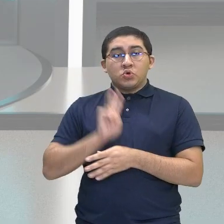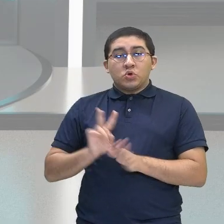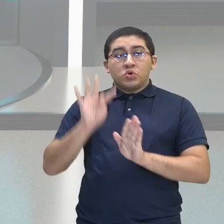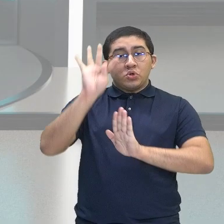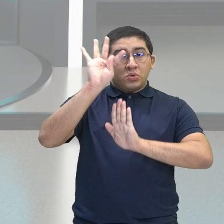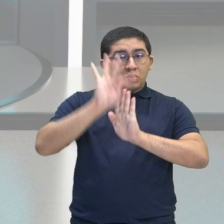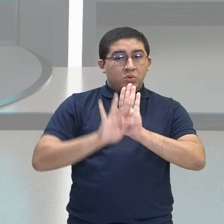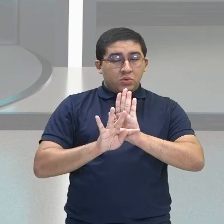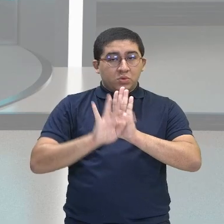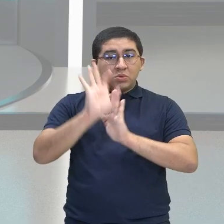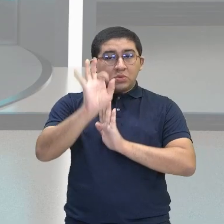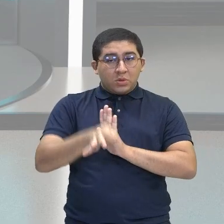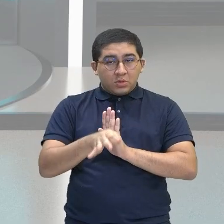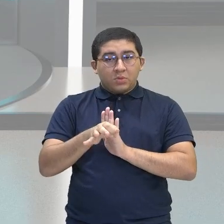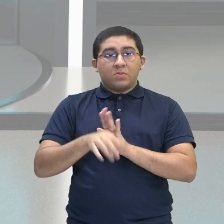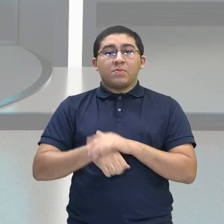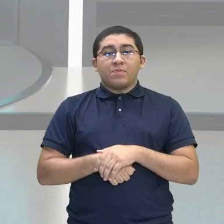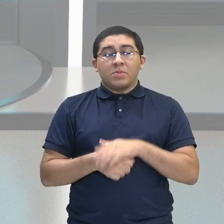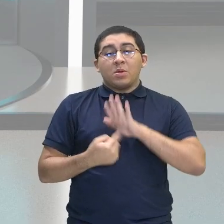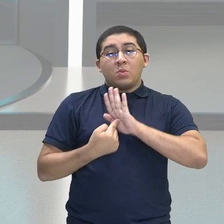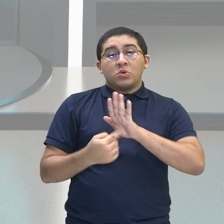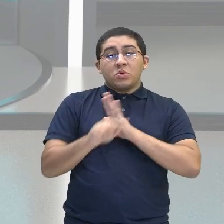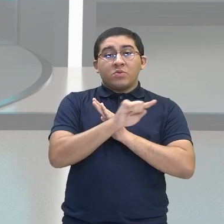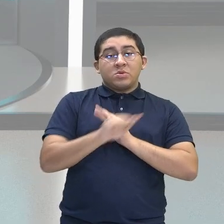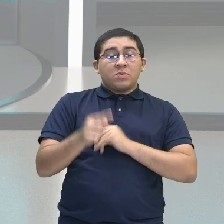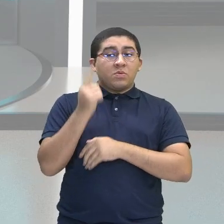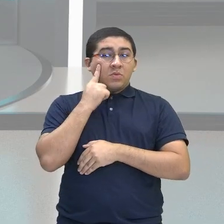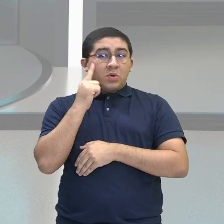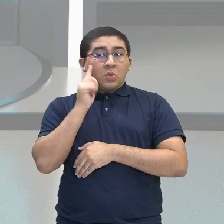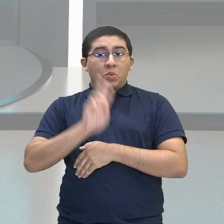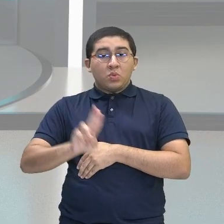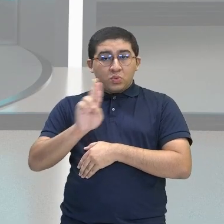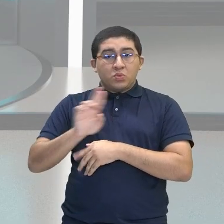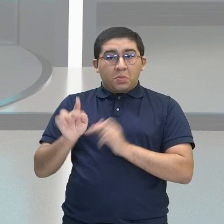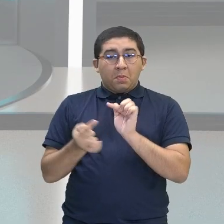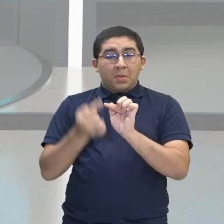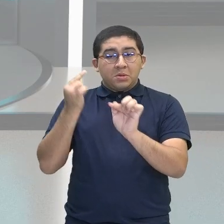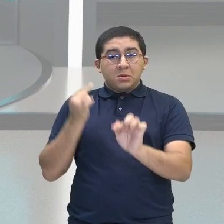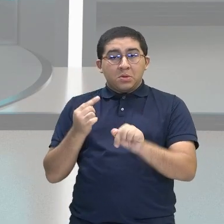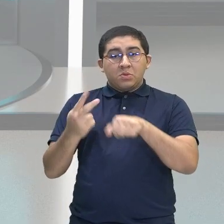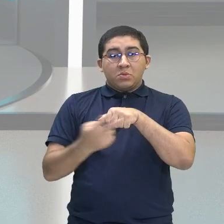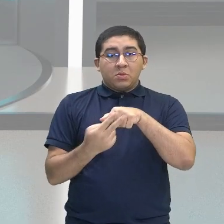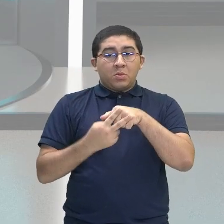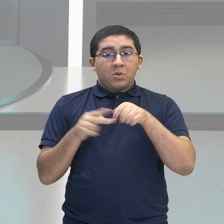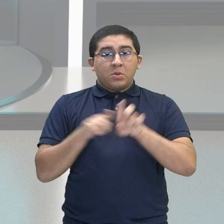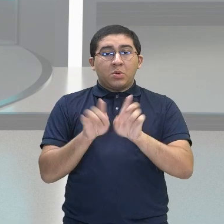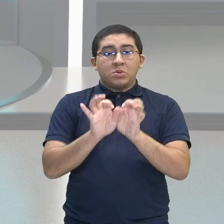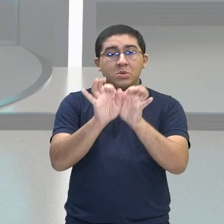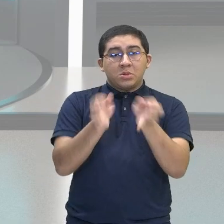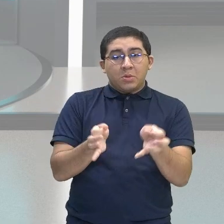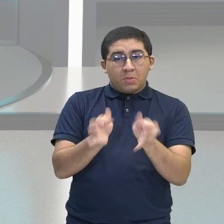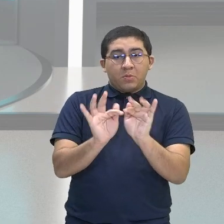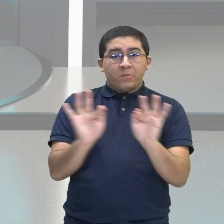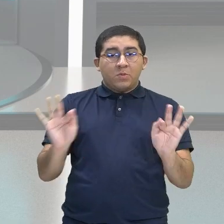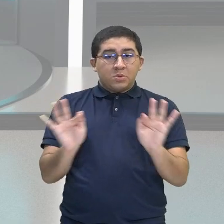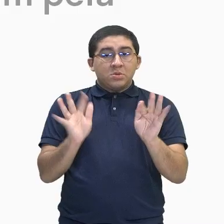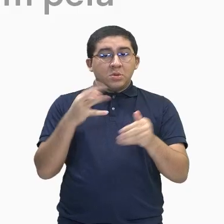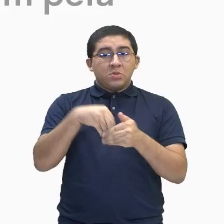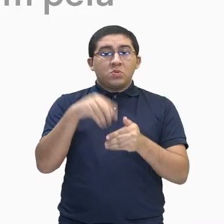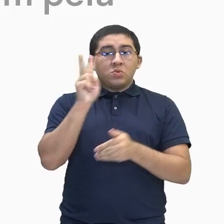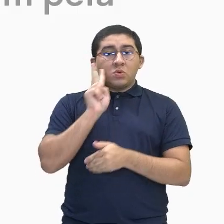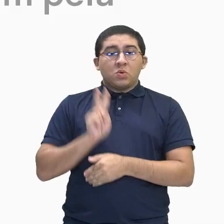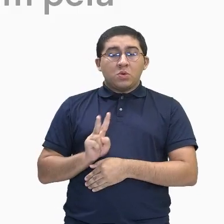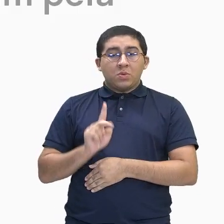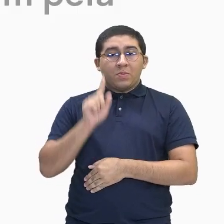tá bom? Eu vou mostrar para vocês aí o uso do past continuous e o simple past dentro da história. Vamos lá?